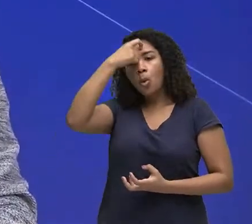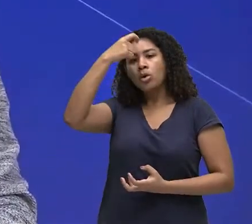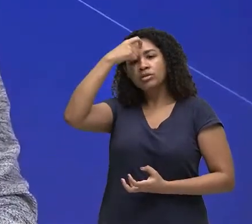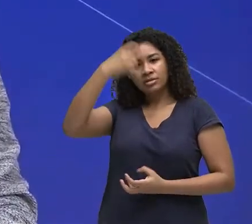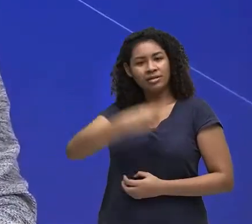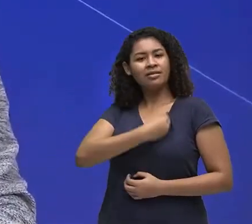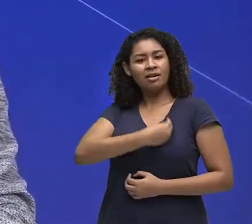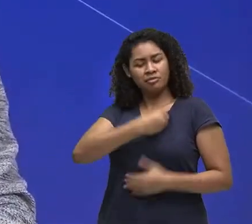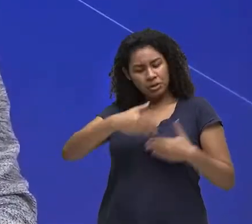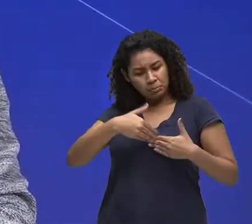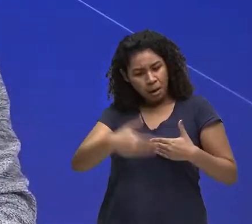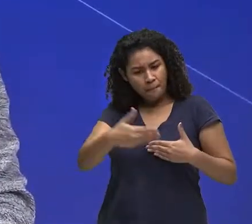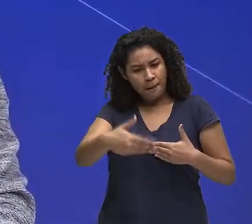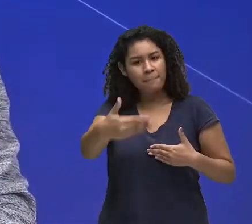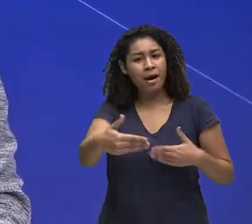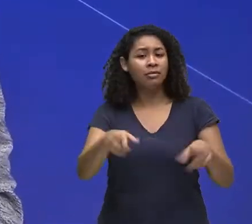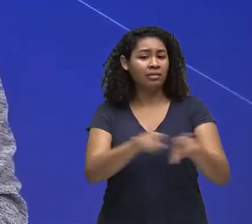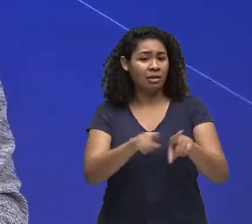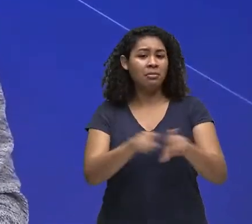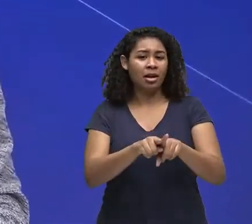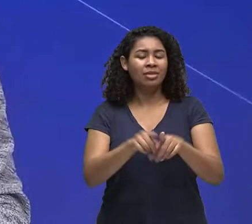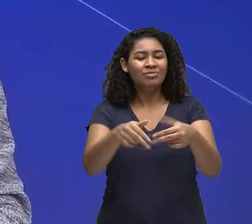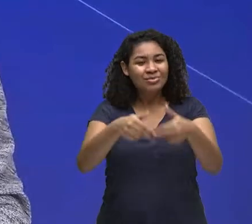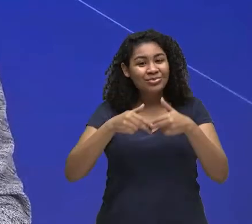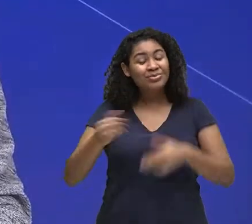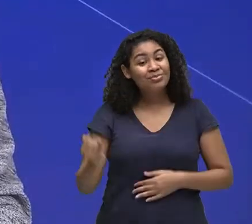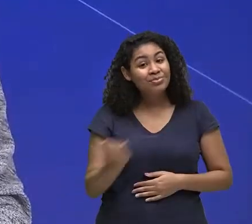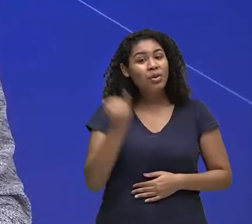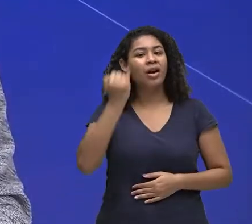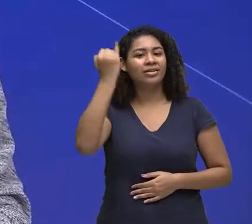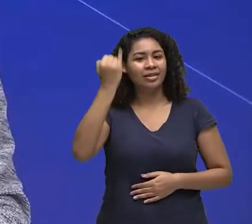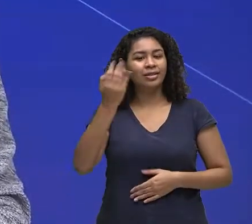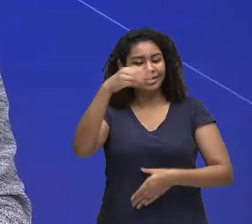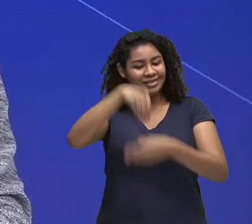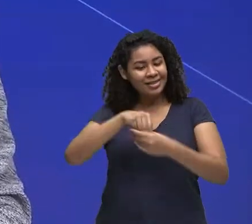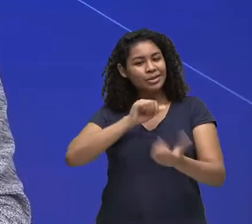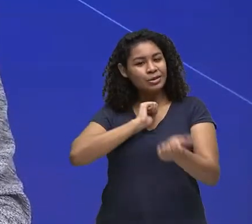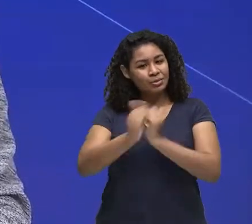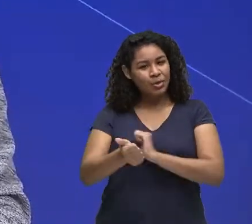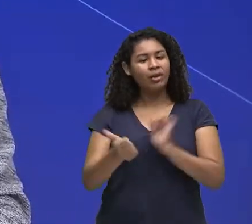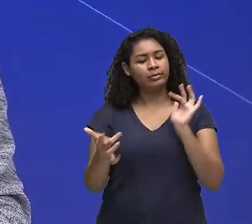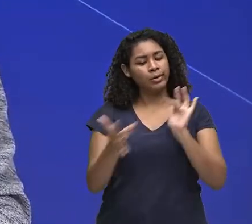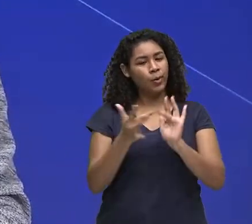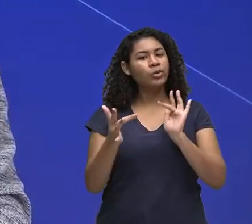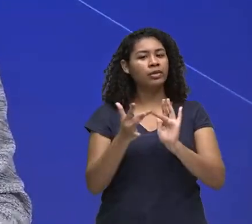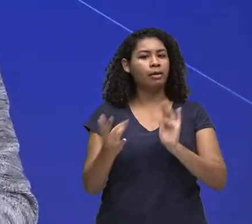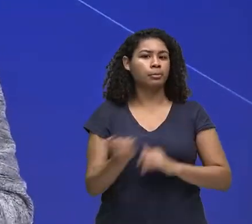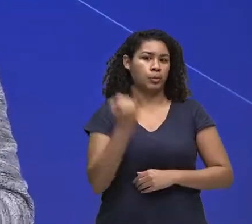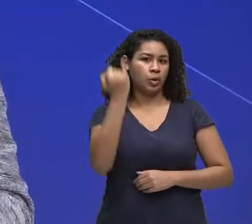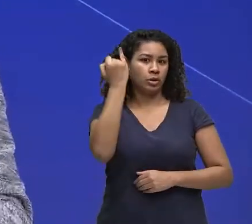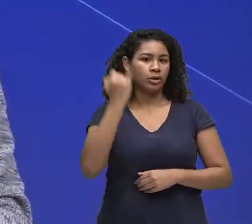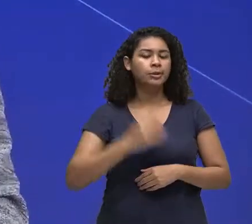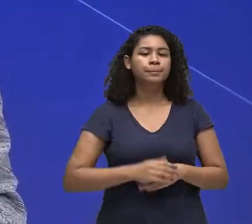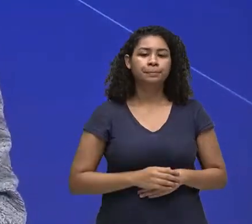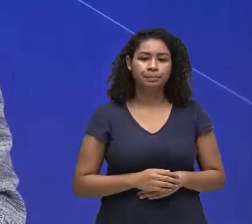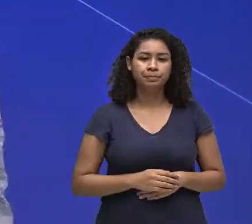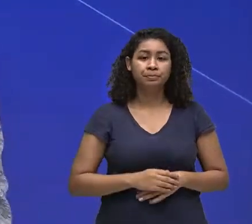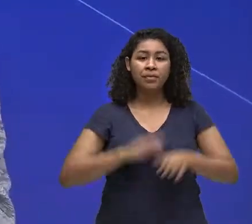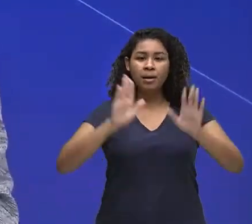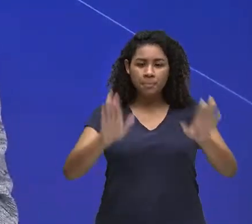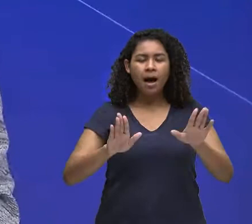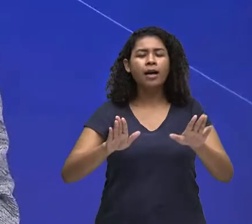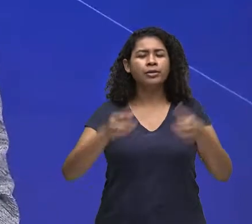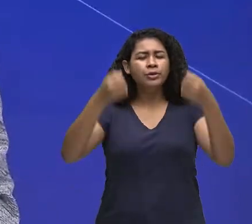a importância desse aprendizado, dessa convivência dentro do esporte. Para além de tudo isso, e esmiuçando um pouquinho